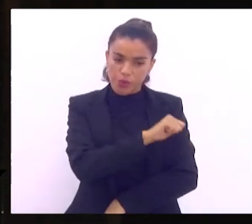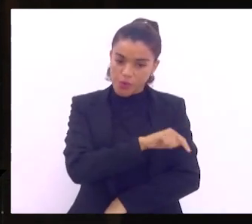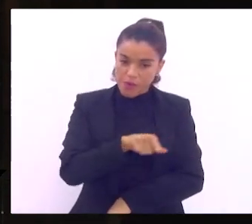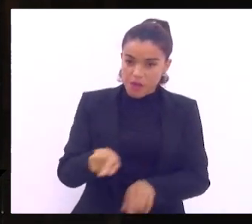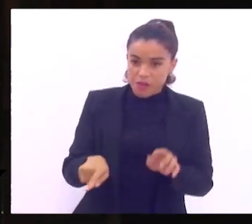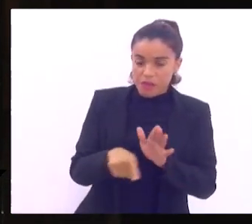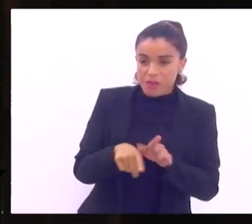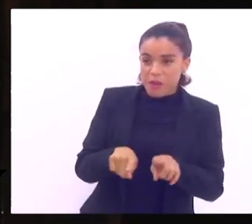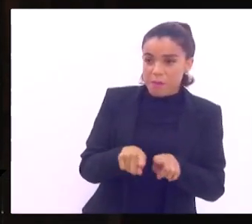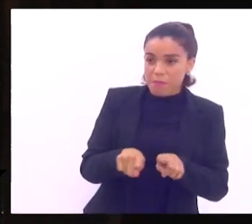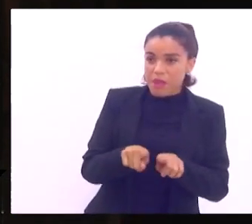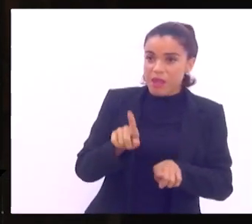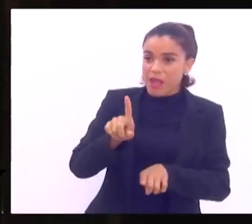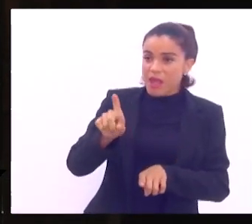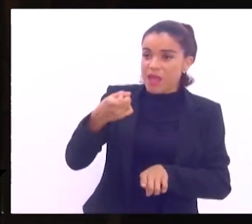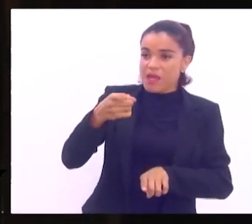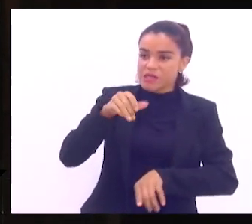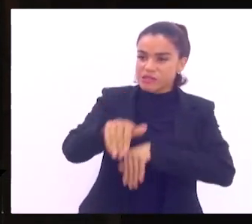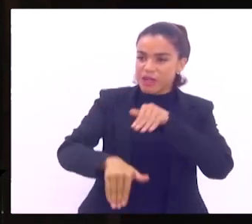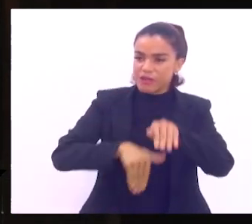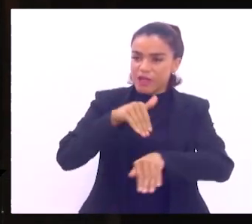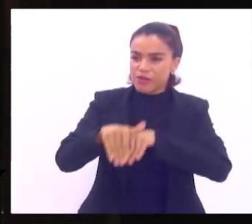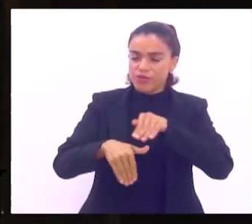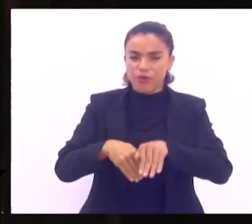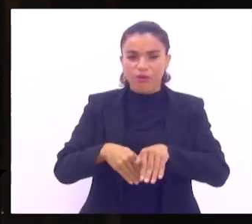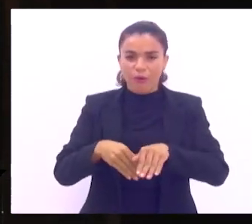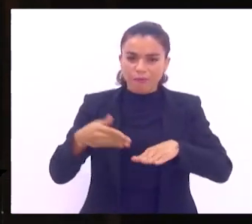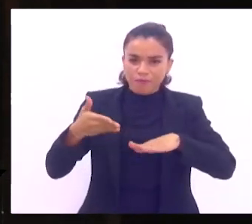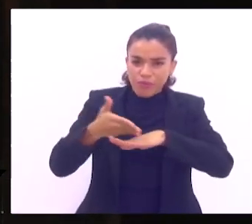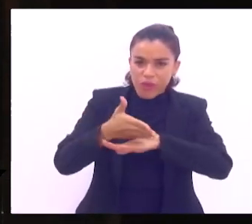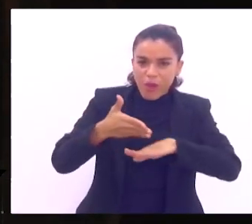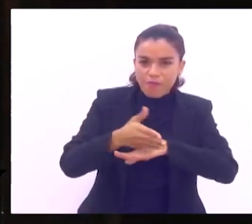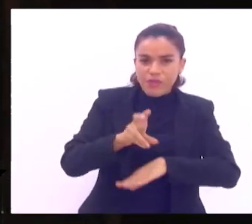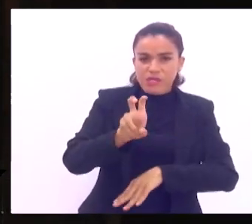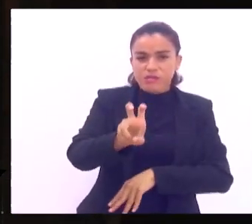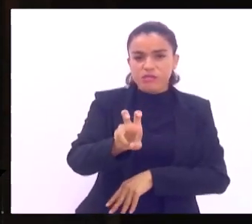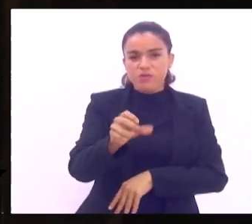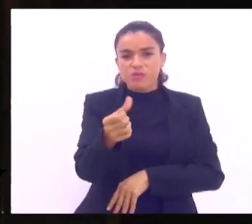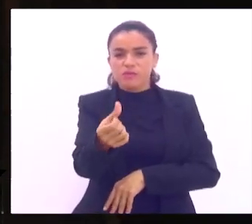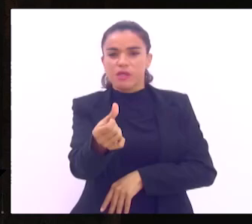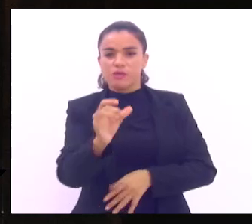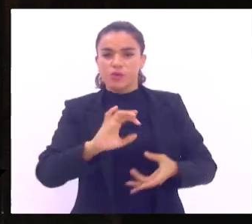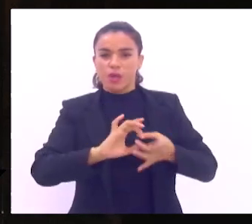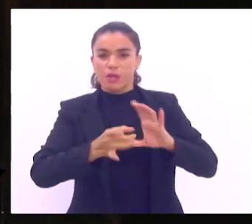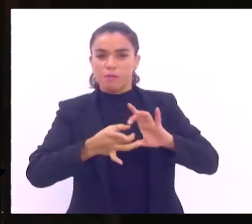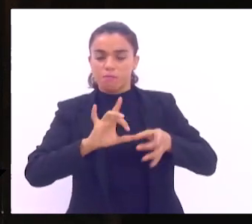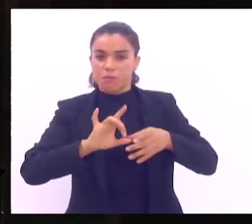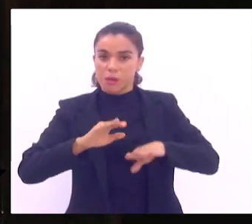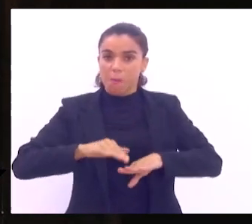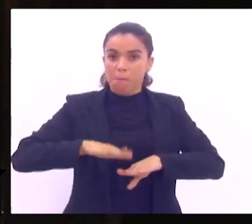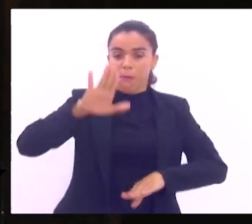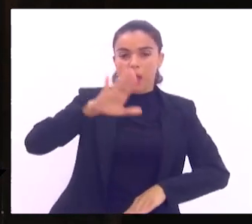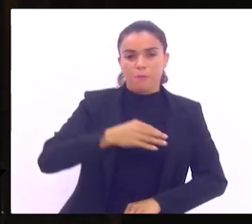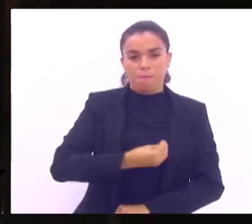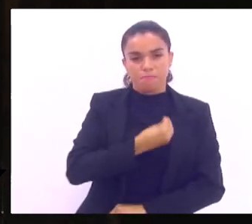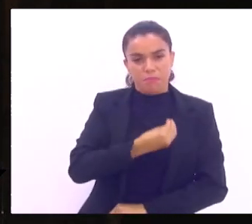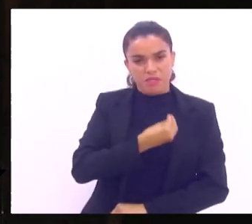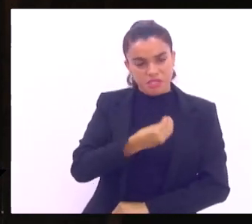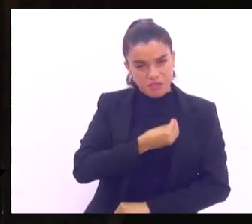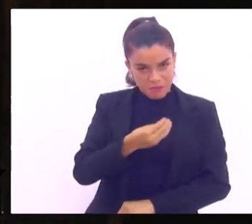Rio, nadador, foi a 5 Olimpíadas, 6, sei lá. O atleta brasileiro que mais Olimpíadas participou foi o Luiz